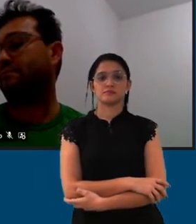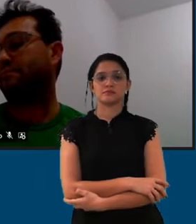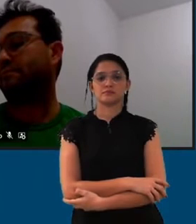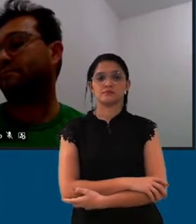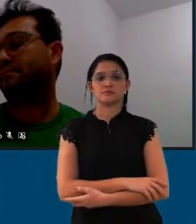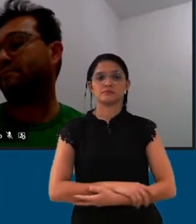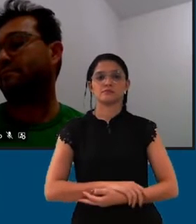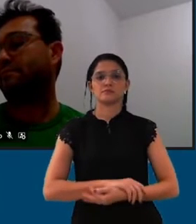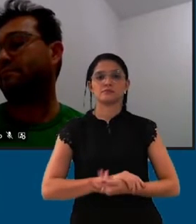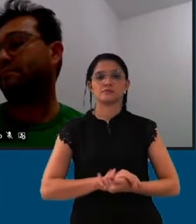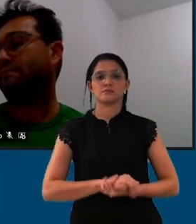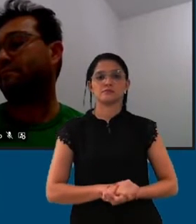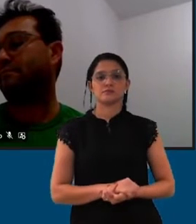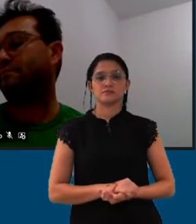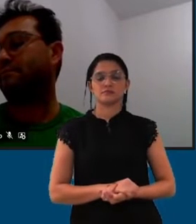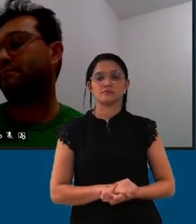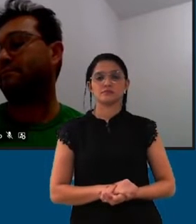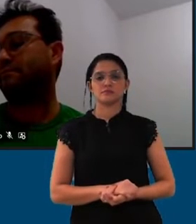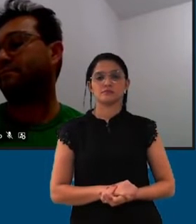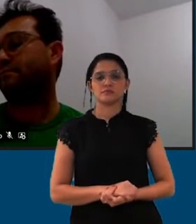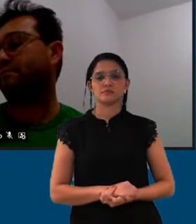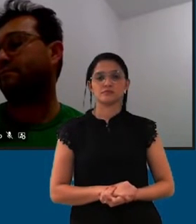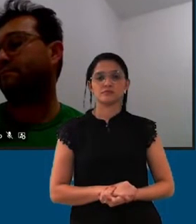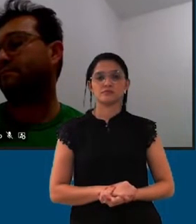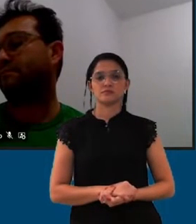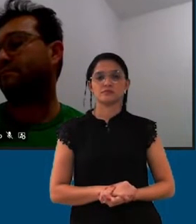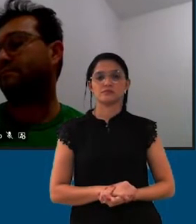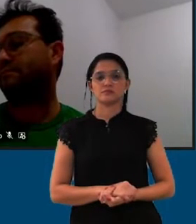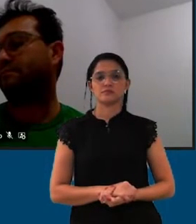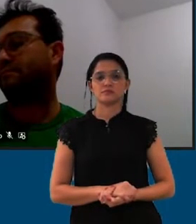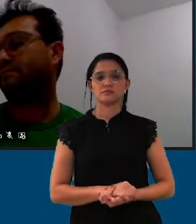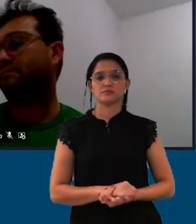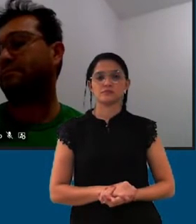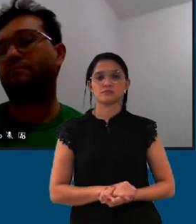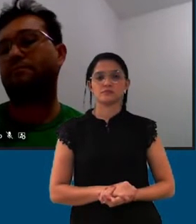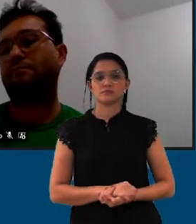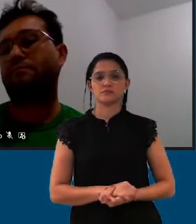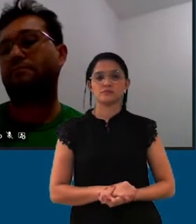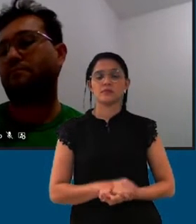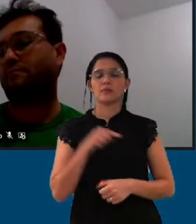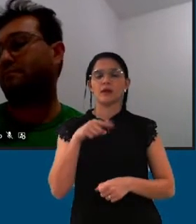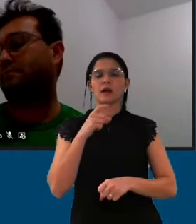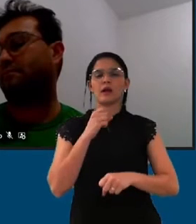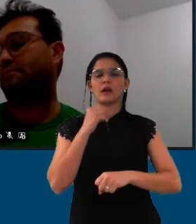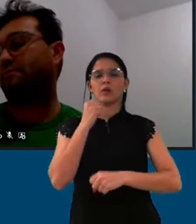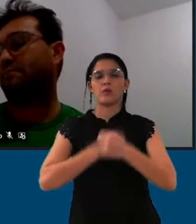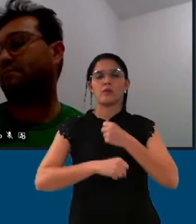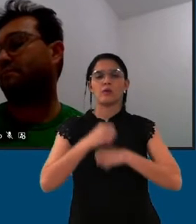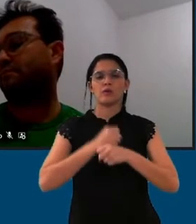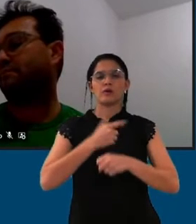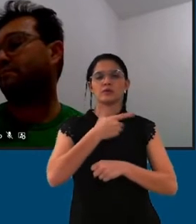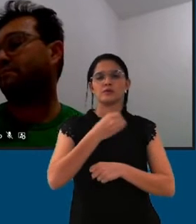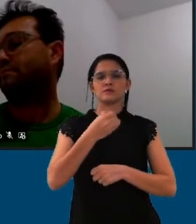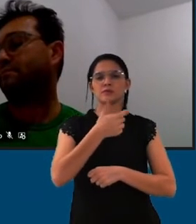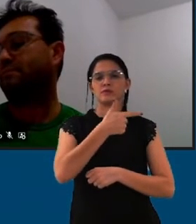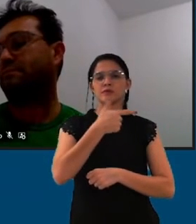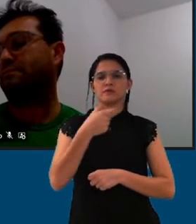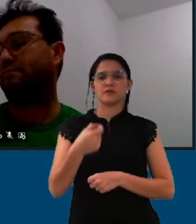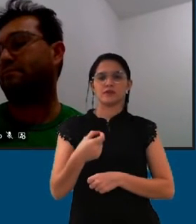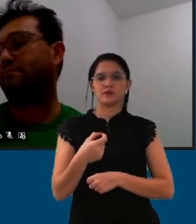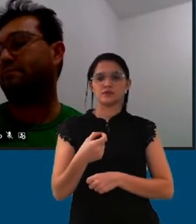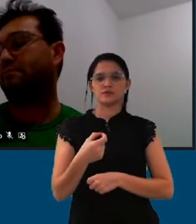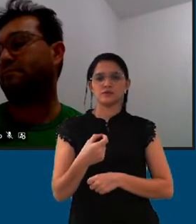2020? Aqui está 2020. Eu acho que vocês erraram a data, né? Porque ele foi... O 150 é